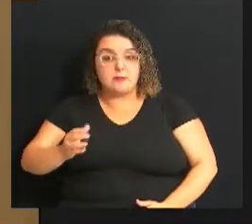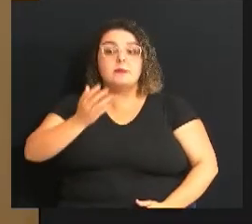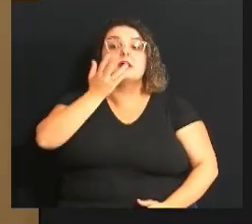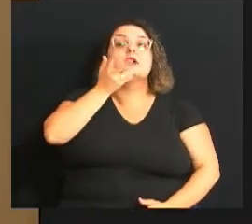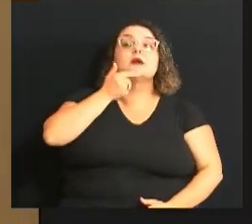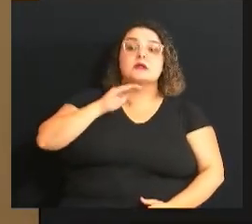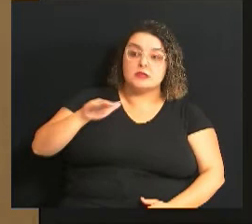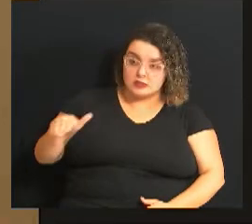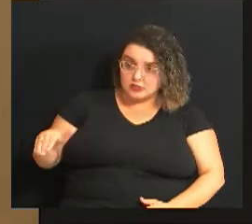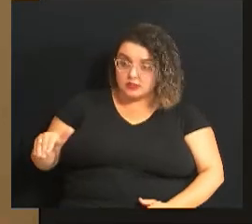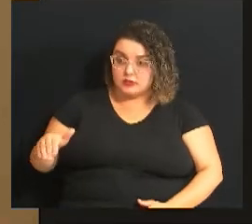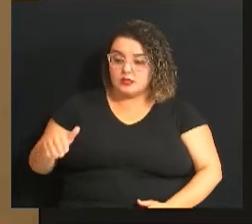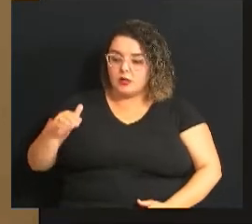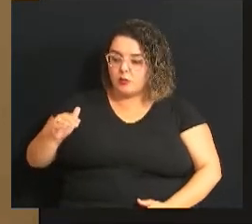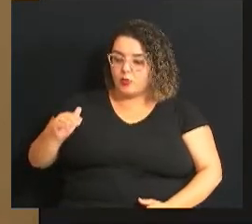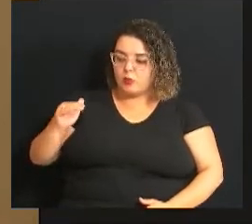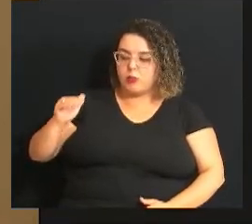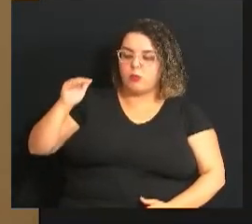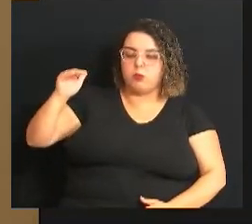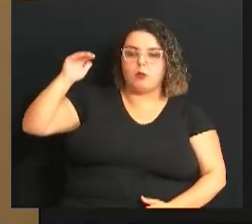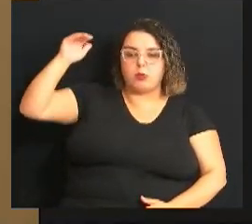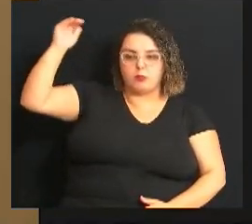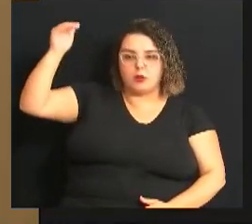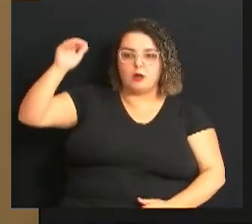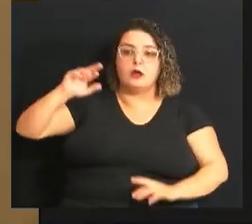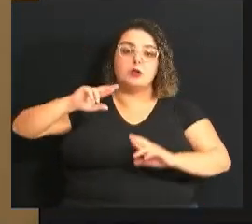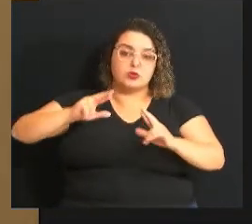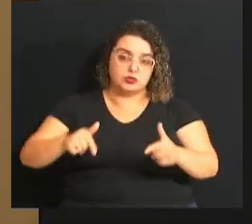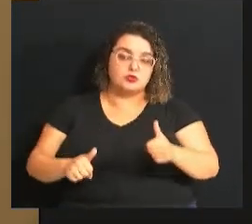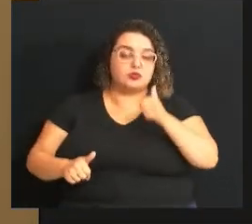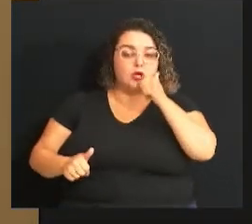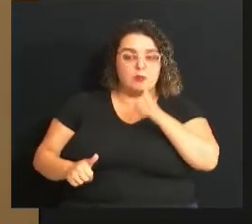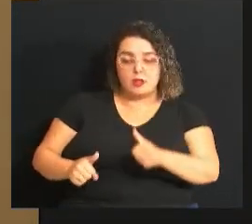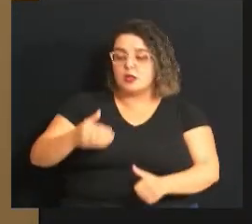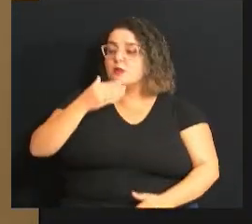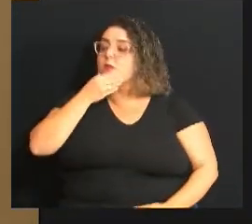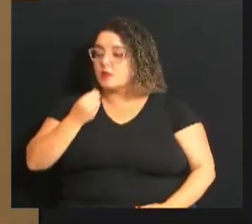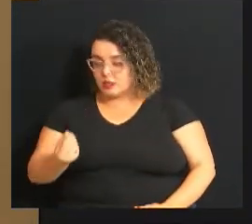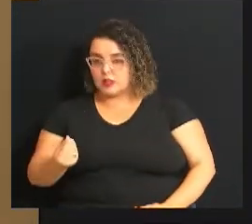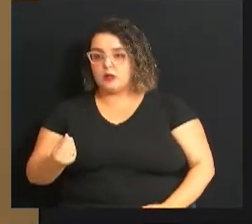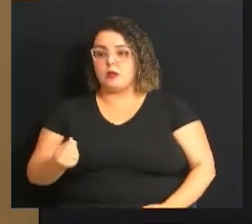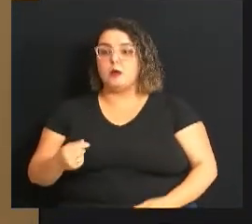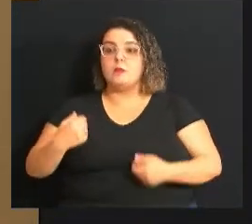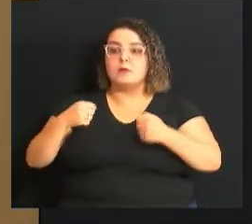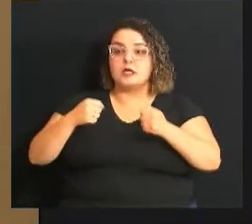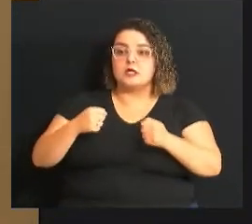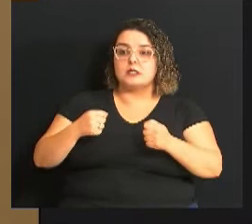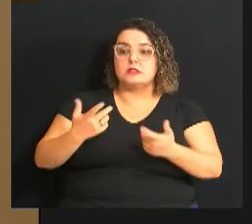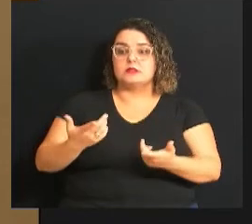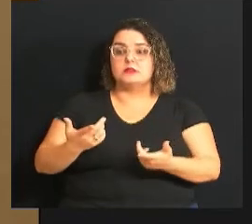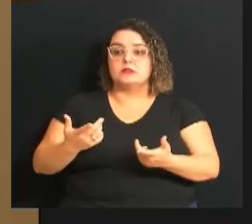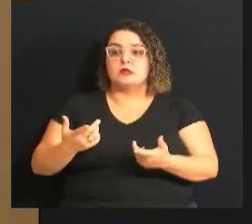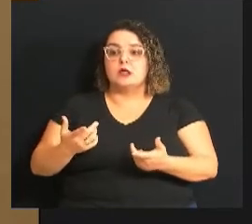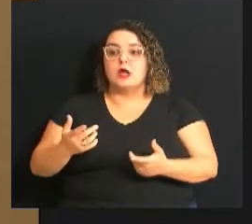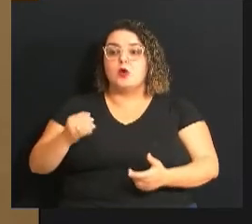criança está em crescimento, e é diferente entre meninas e meninos, a gente tem que olhar a curva de IMC. Então, a gente aqui